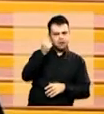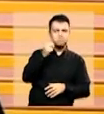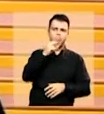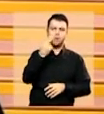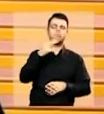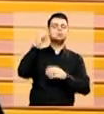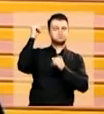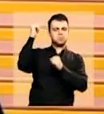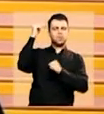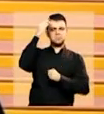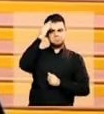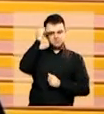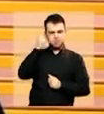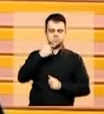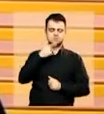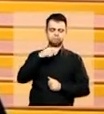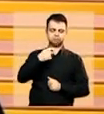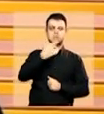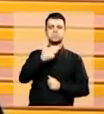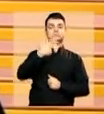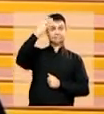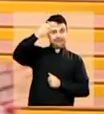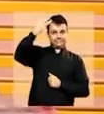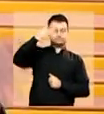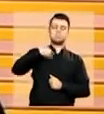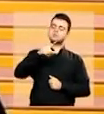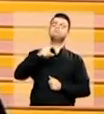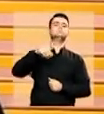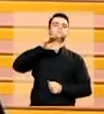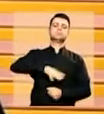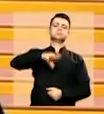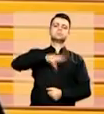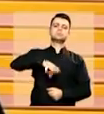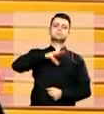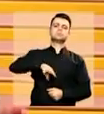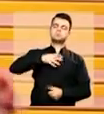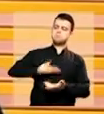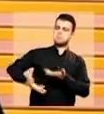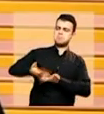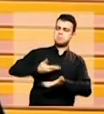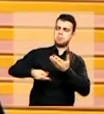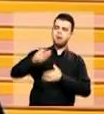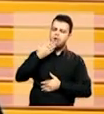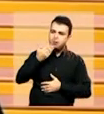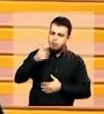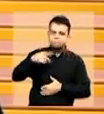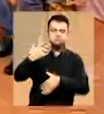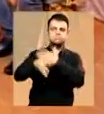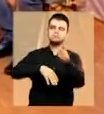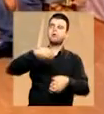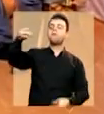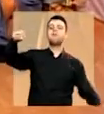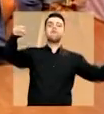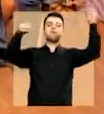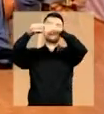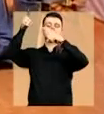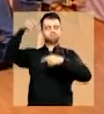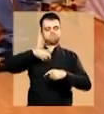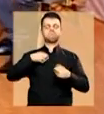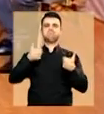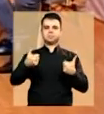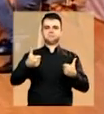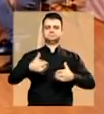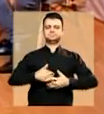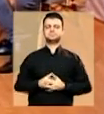espanhol, mas que eles sejam acolhidos na nossa língua, para que voltem com o intercâmbio realmente completo. Perfeito. Lara, com